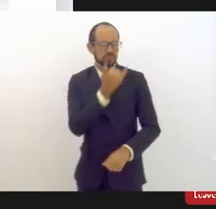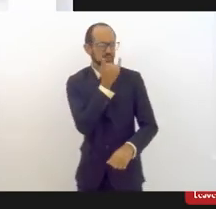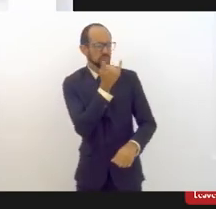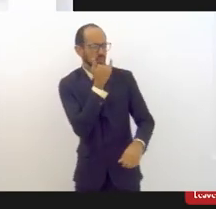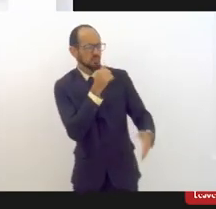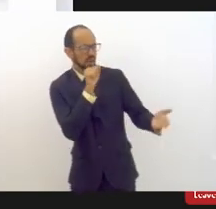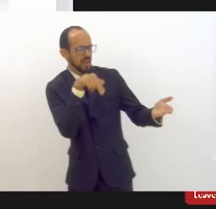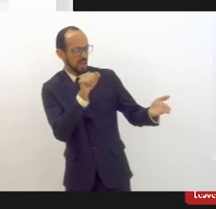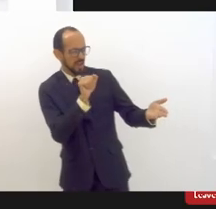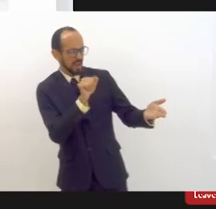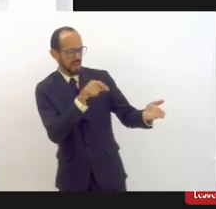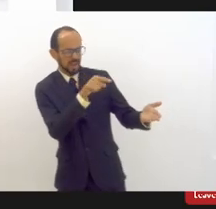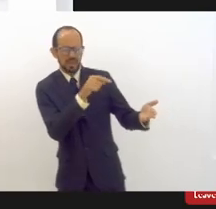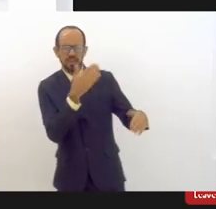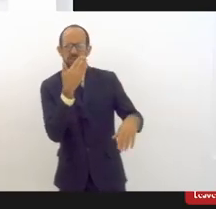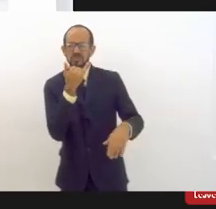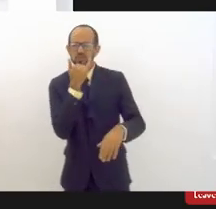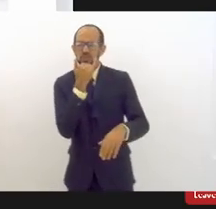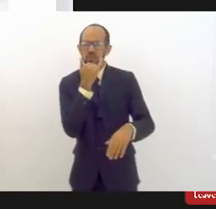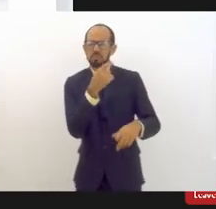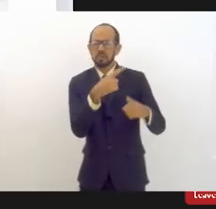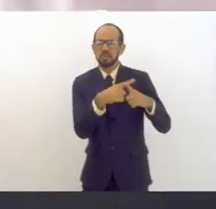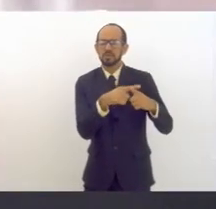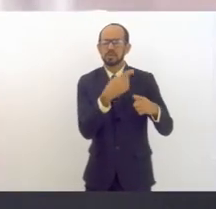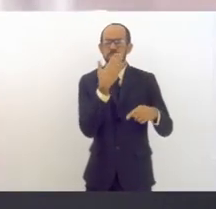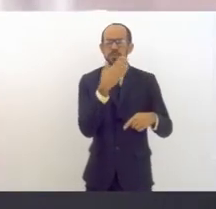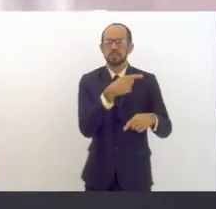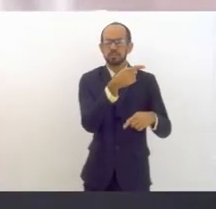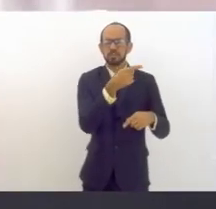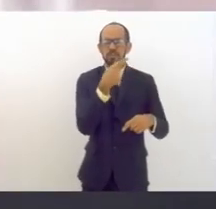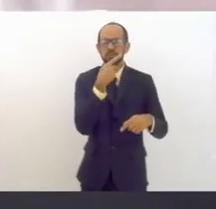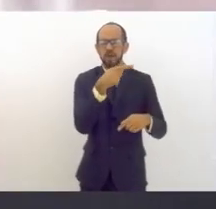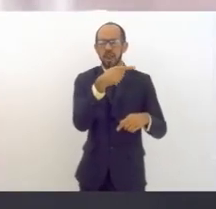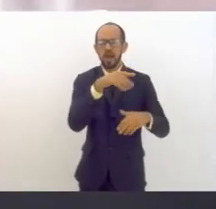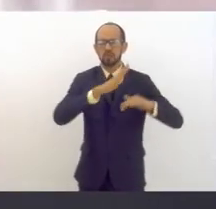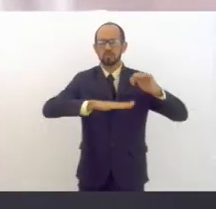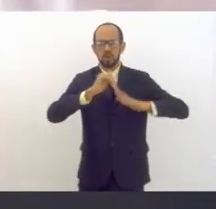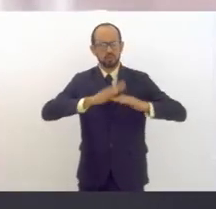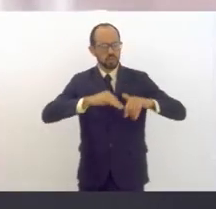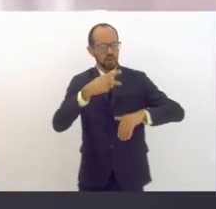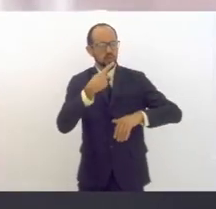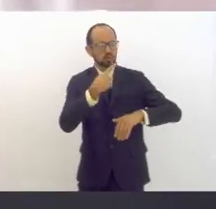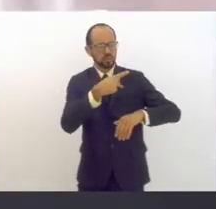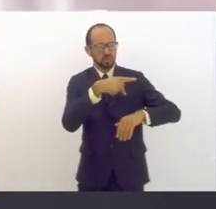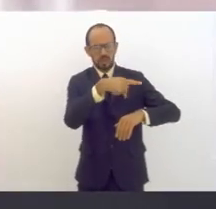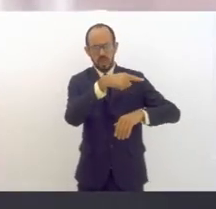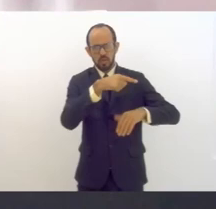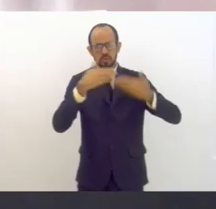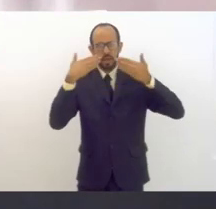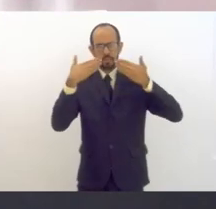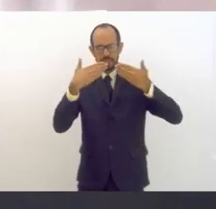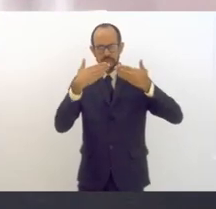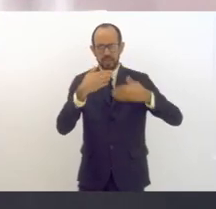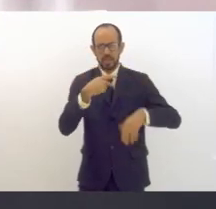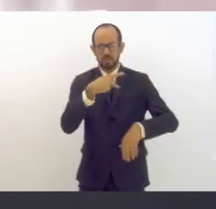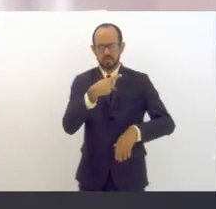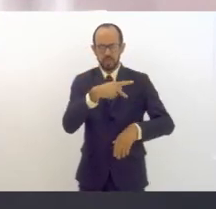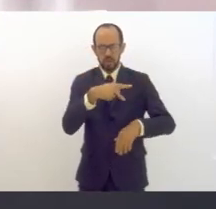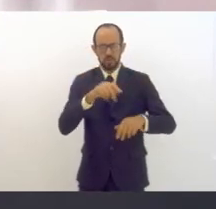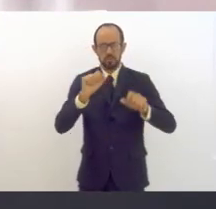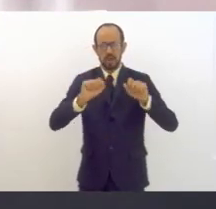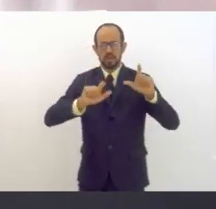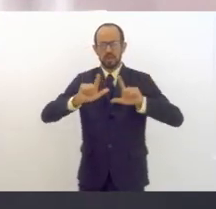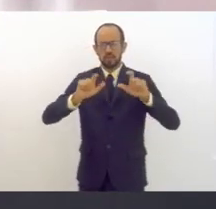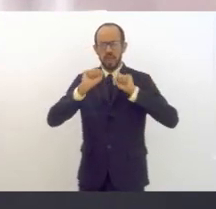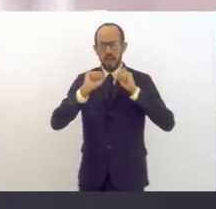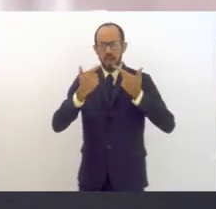Perdão. Eu só queria pedir para você se apresentar, dizer o seu cargo. Cada pessoa que for falar da SEDUC, fazer isso para poder até ver a LERJ e